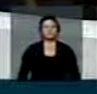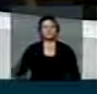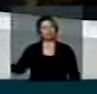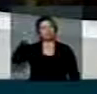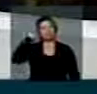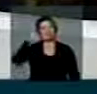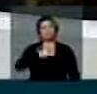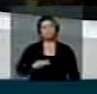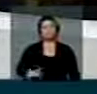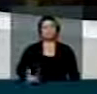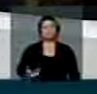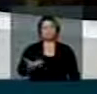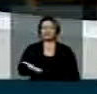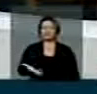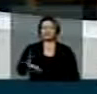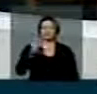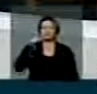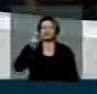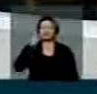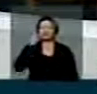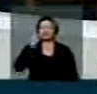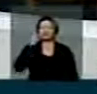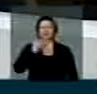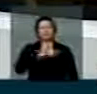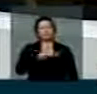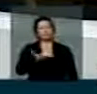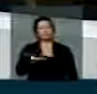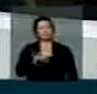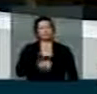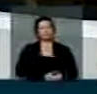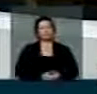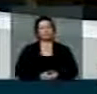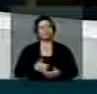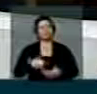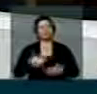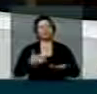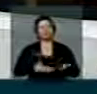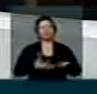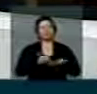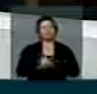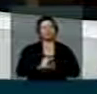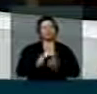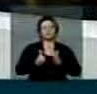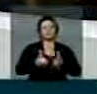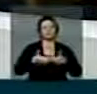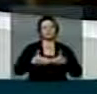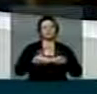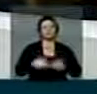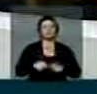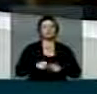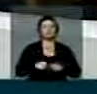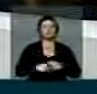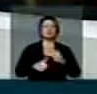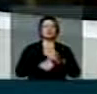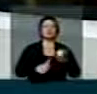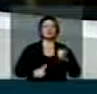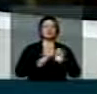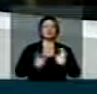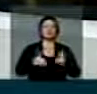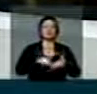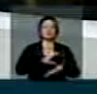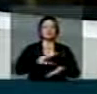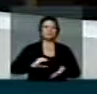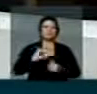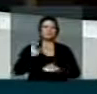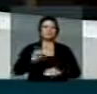Senhor presidente, senhores e senhoras parlamentares, nós aprovamos requerimento na Subcomissão Especial